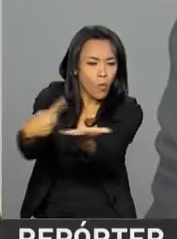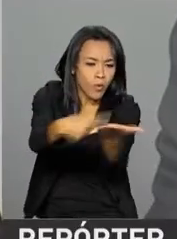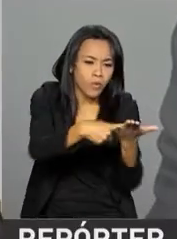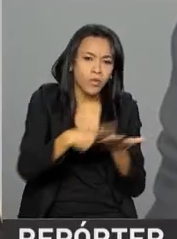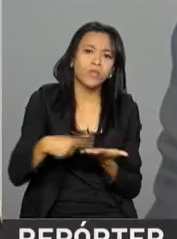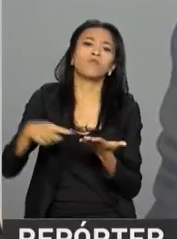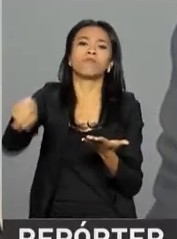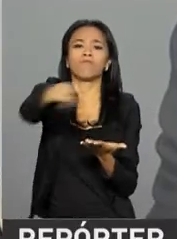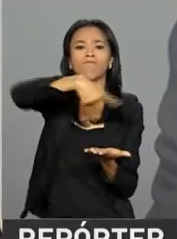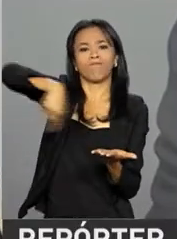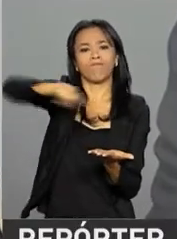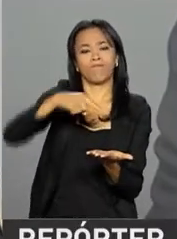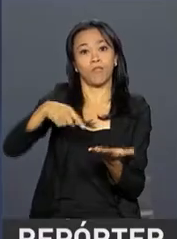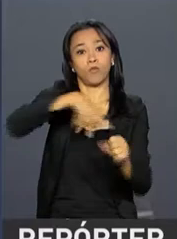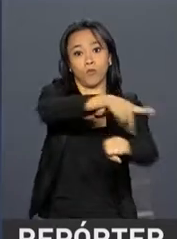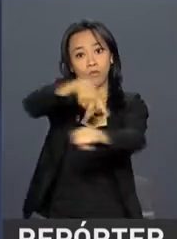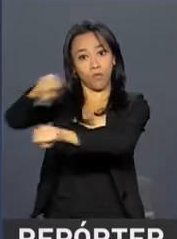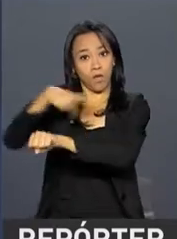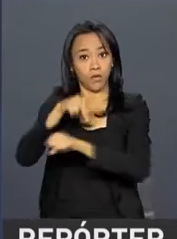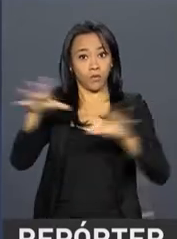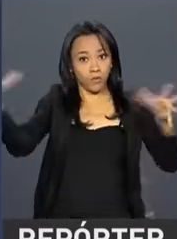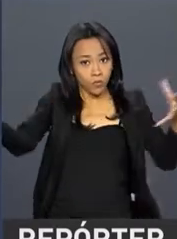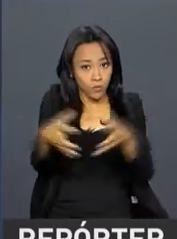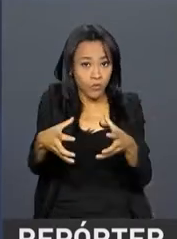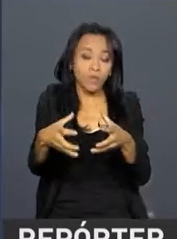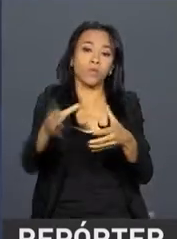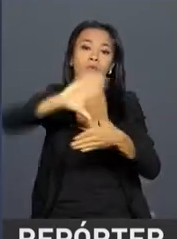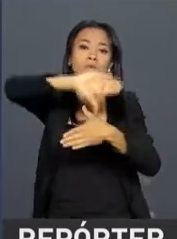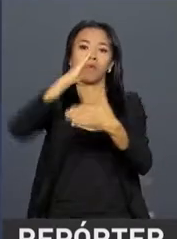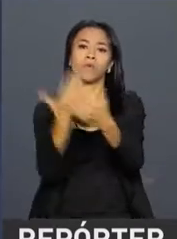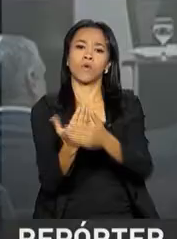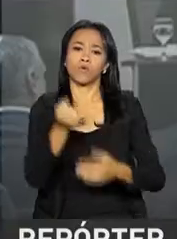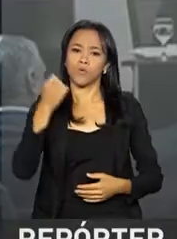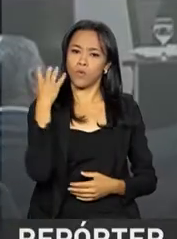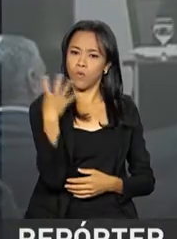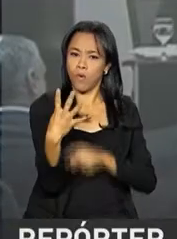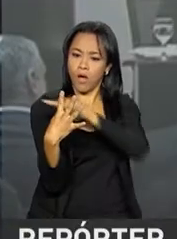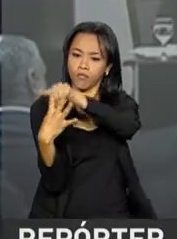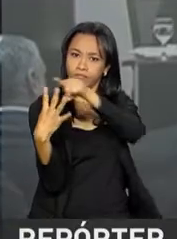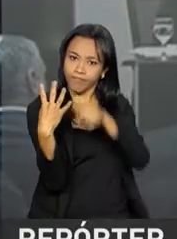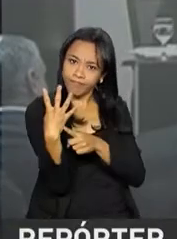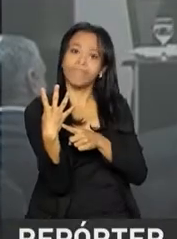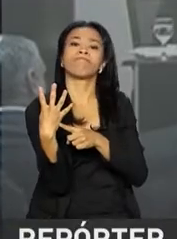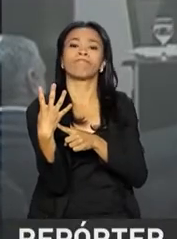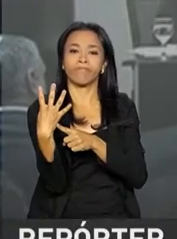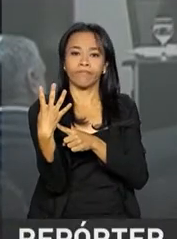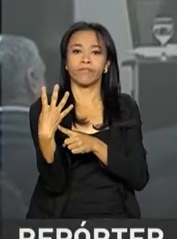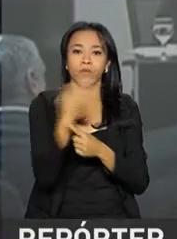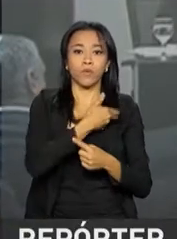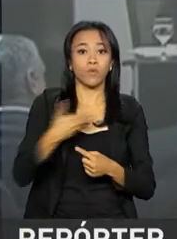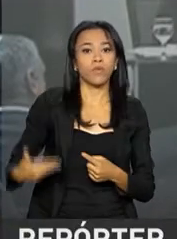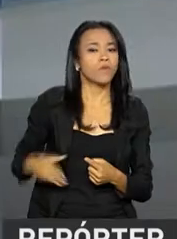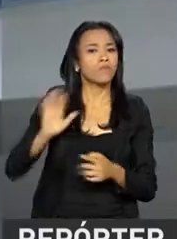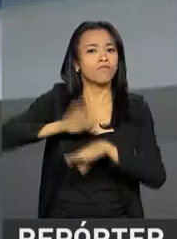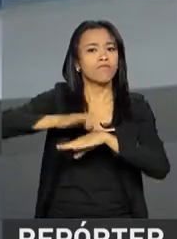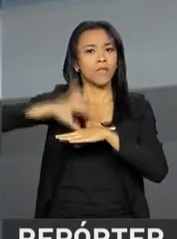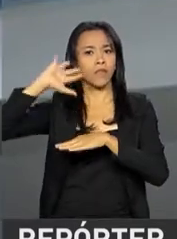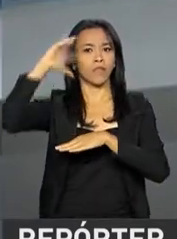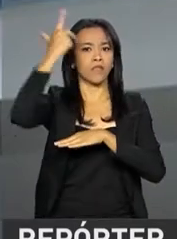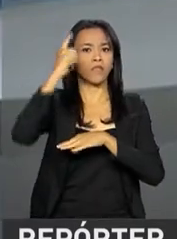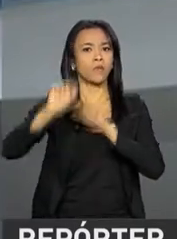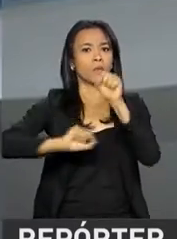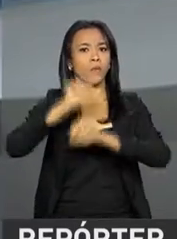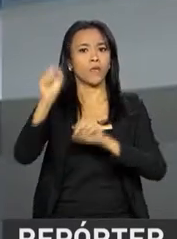compromisso democrático entre os integrantes do Mercosul, os quatro chanceleres, com aval dos respectivos governos, decidiram por